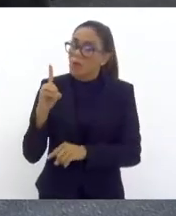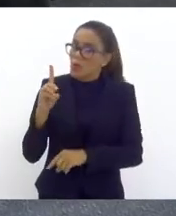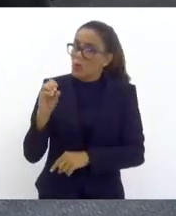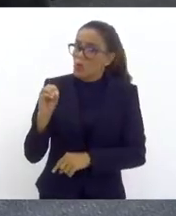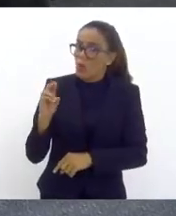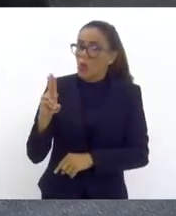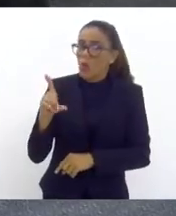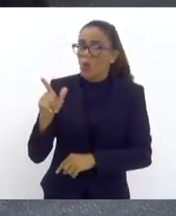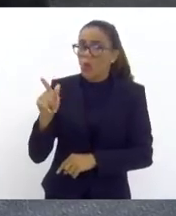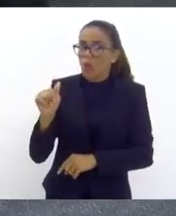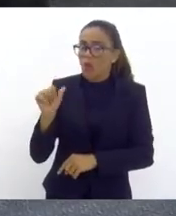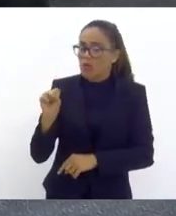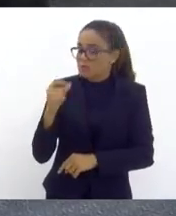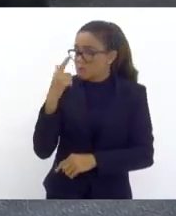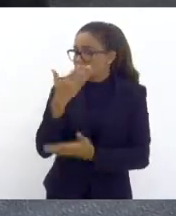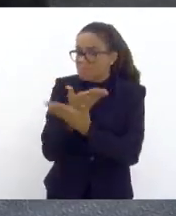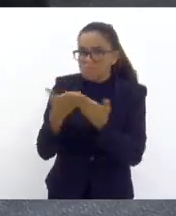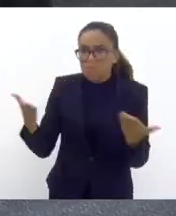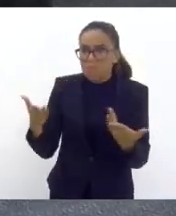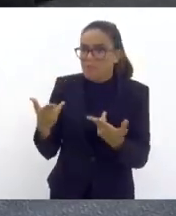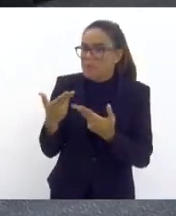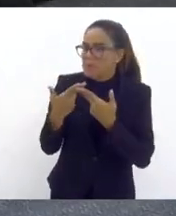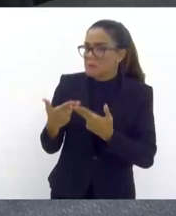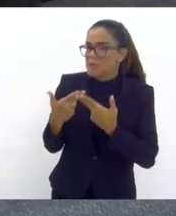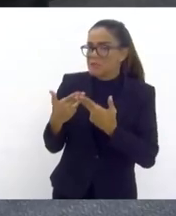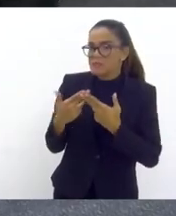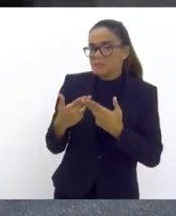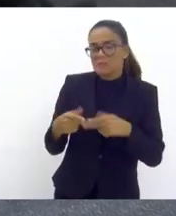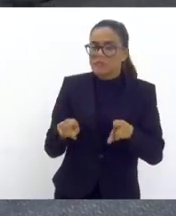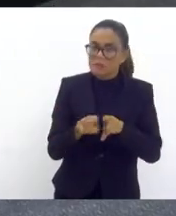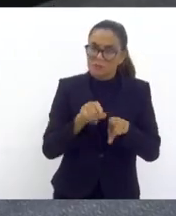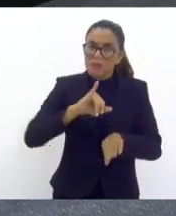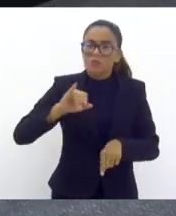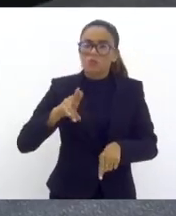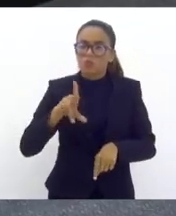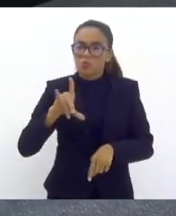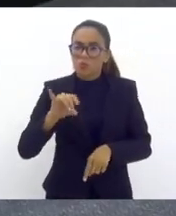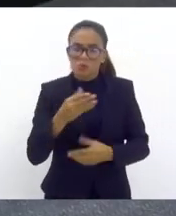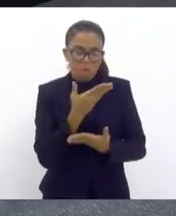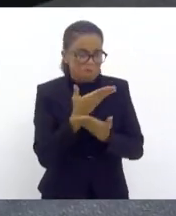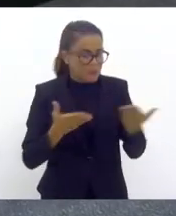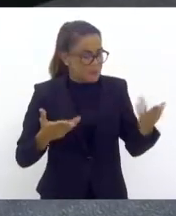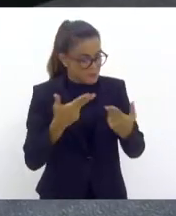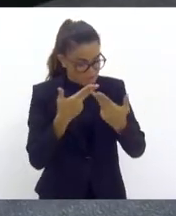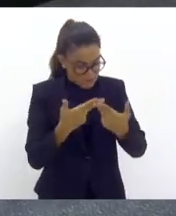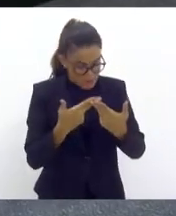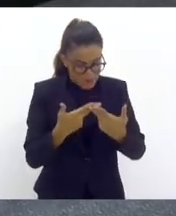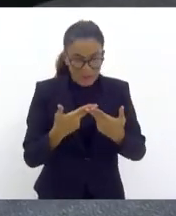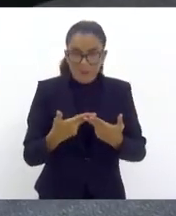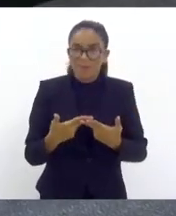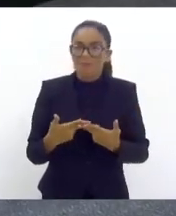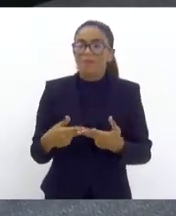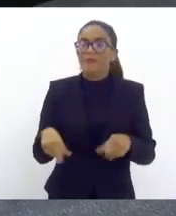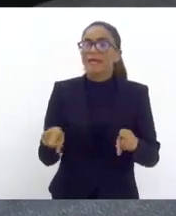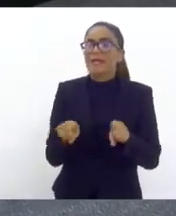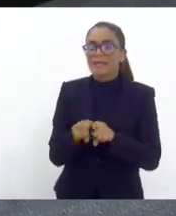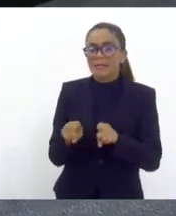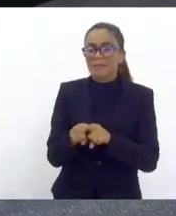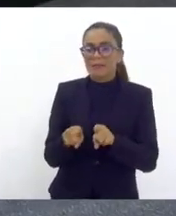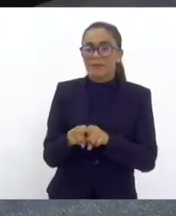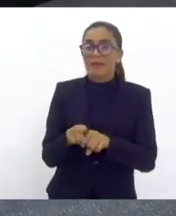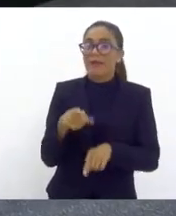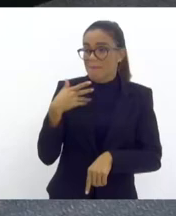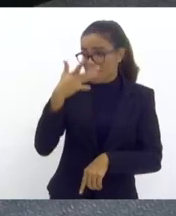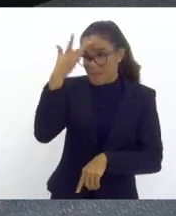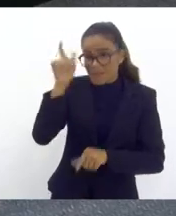justo acabou perdendo a paciência o Júlio também acabou perdendo a paciência porque eles não respondeu nada com nada A bem da verdade quem